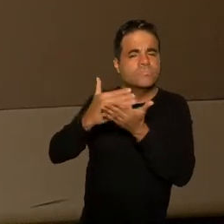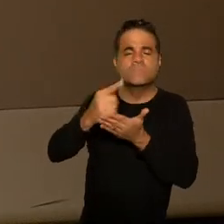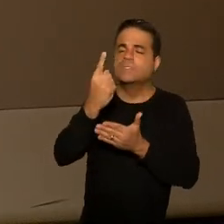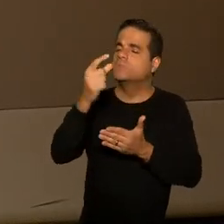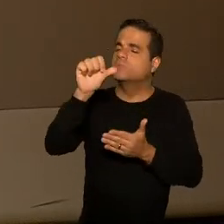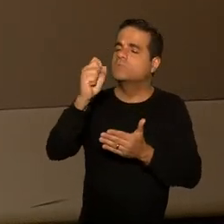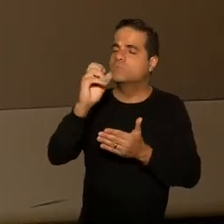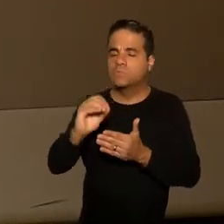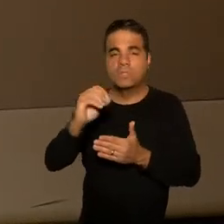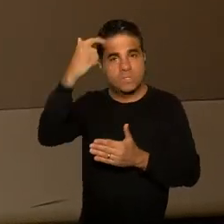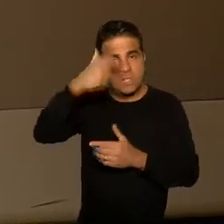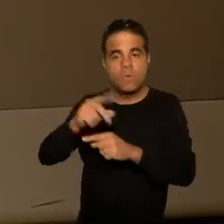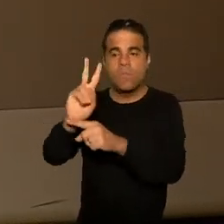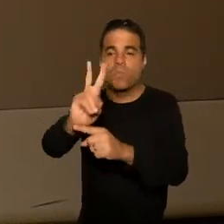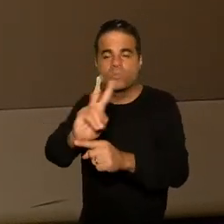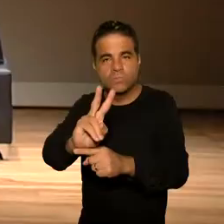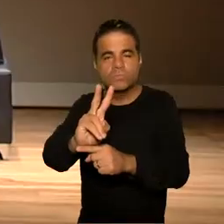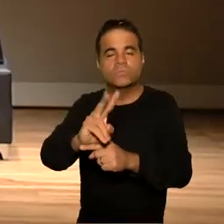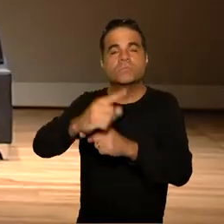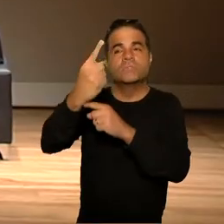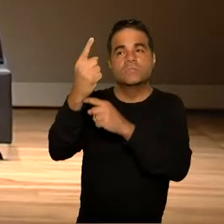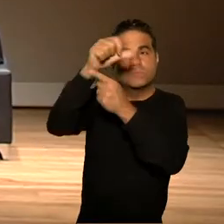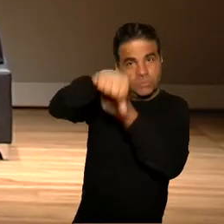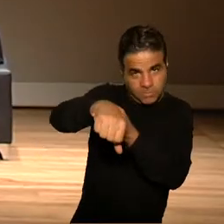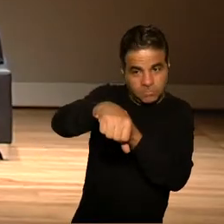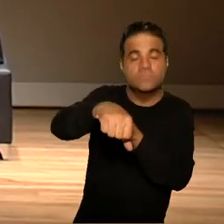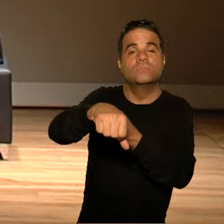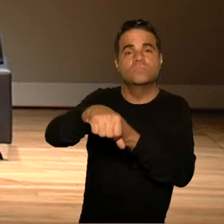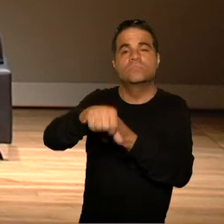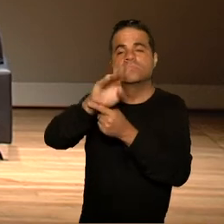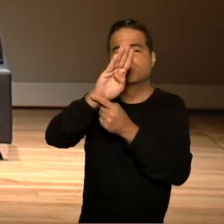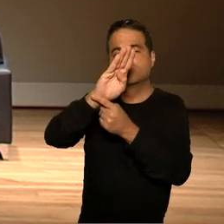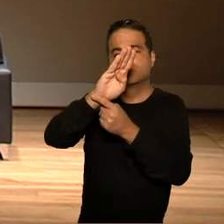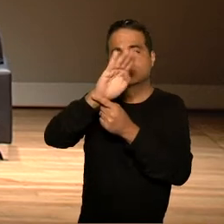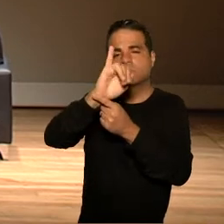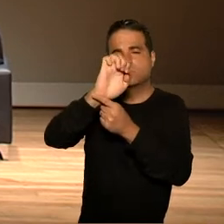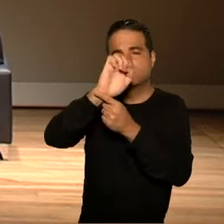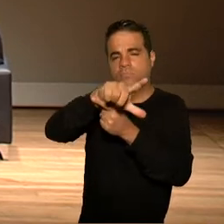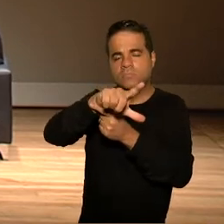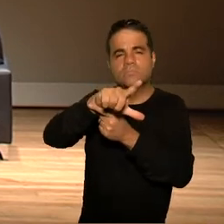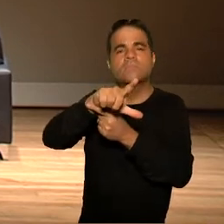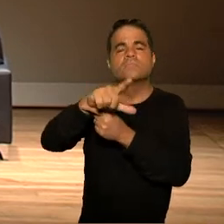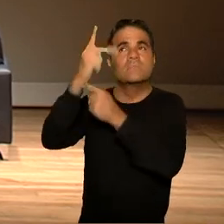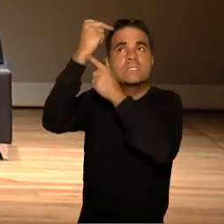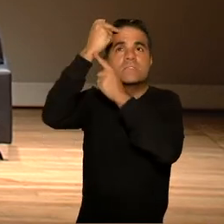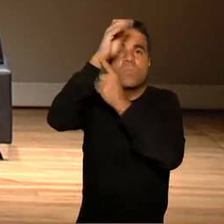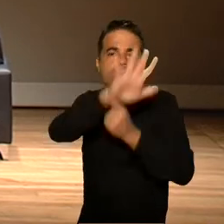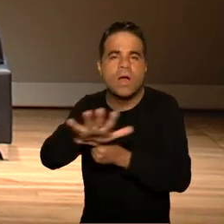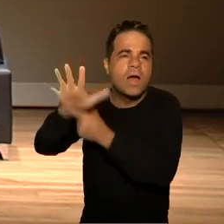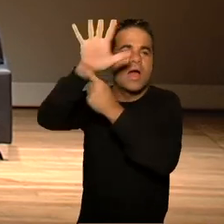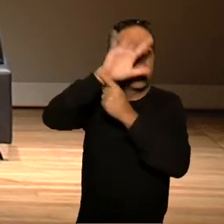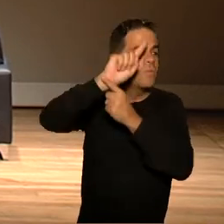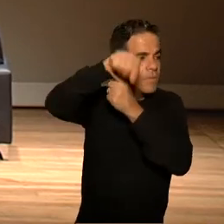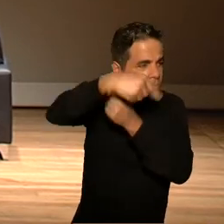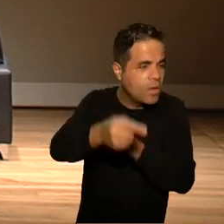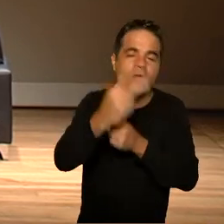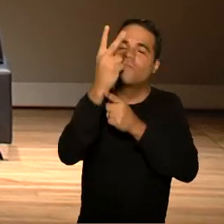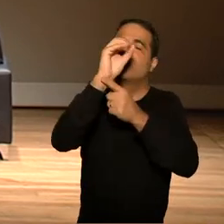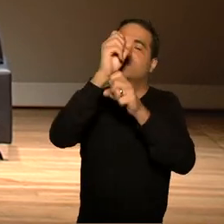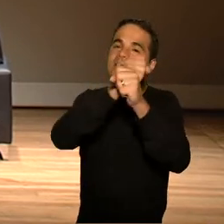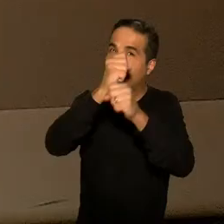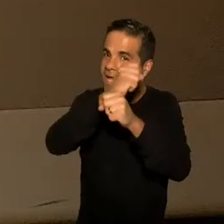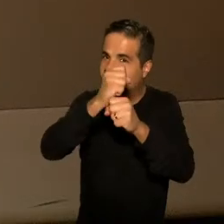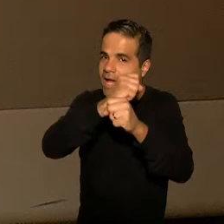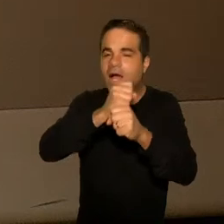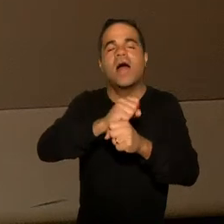como monitora da décima nona Bienal de São Paulo e depois de quase 20 anos eu